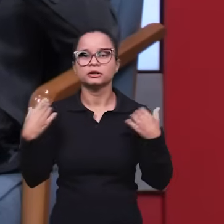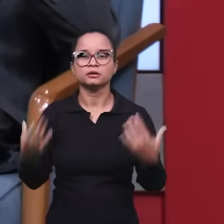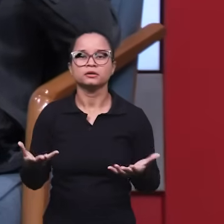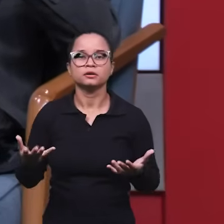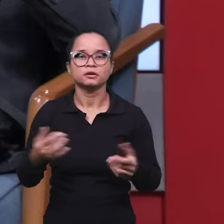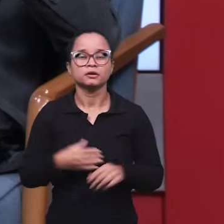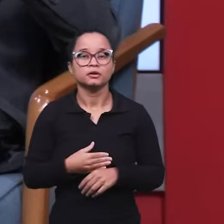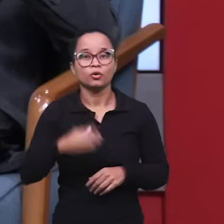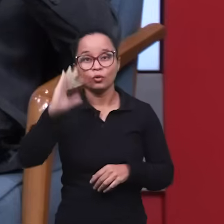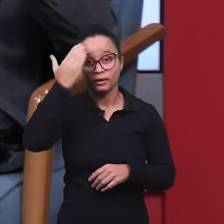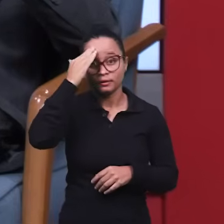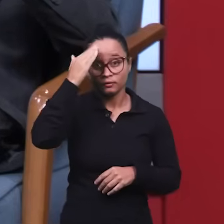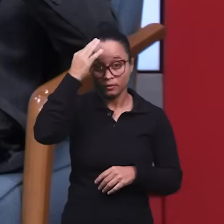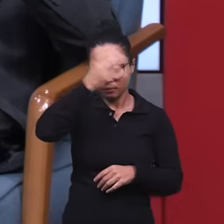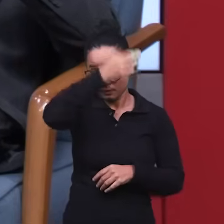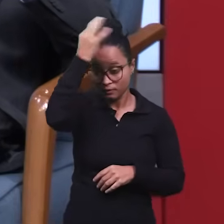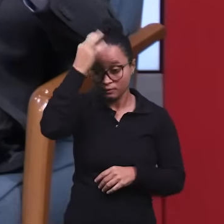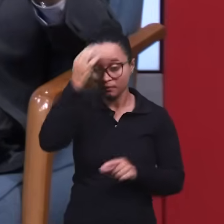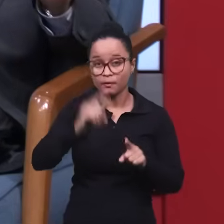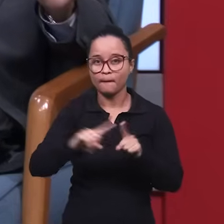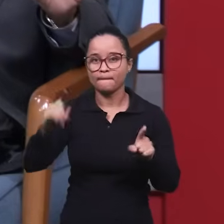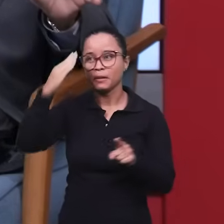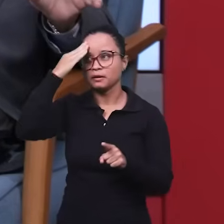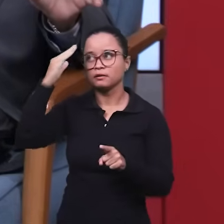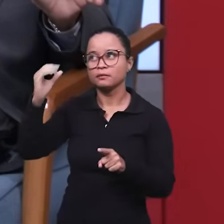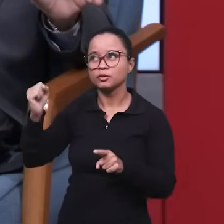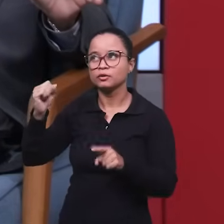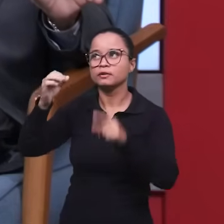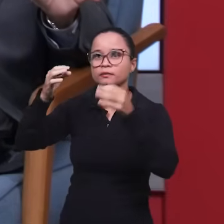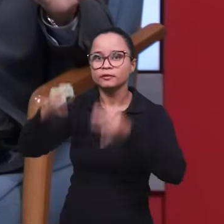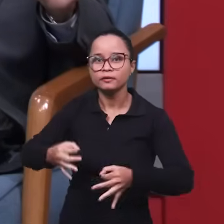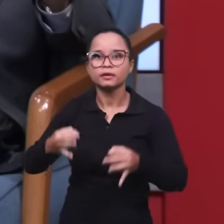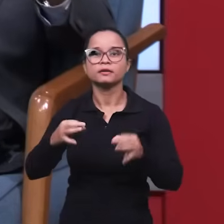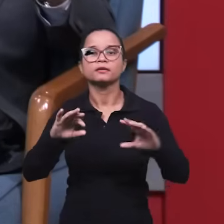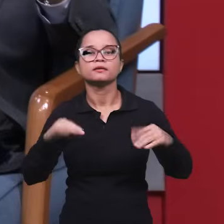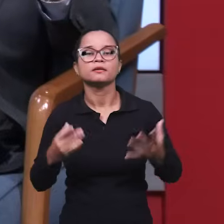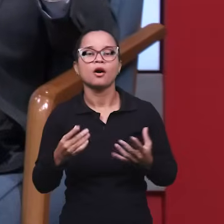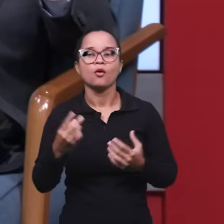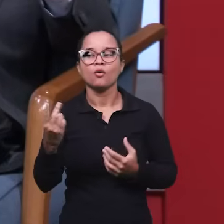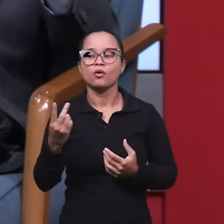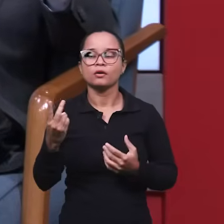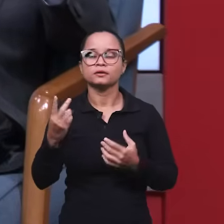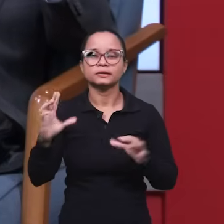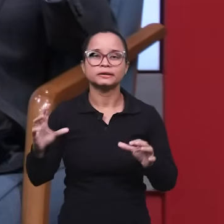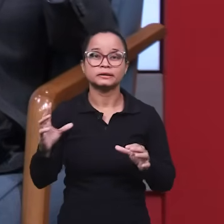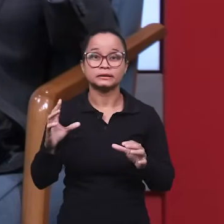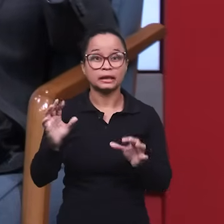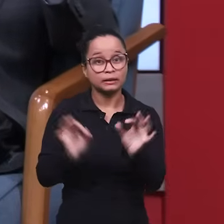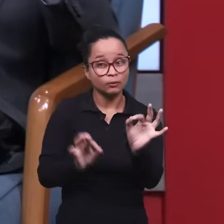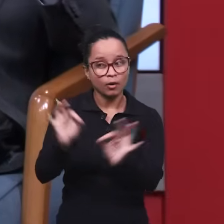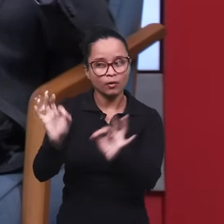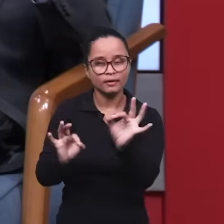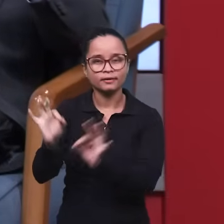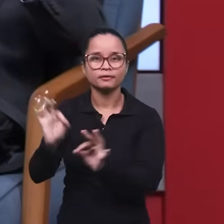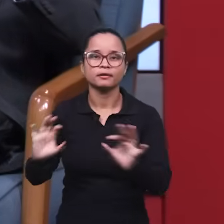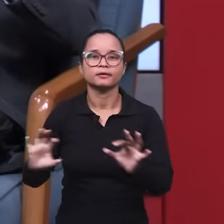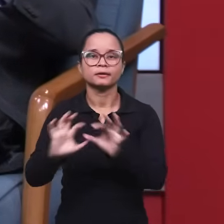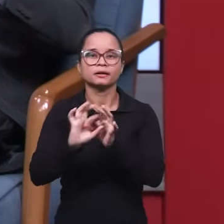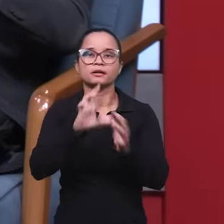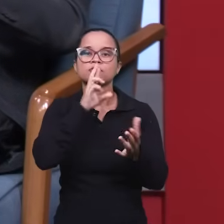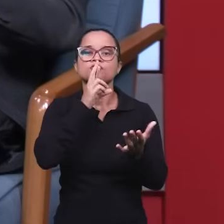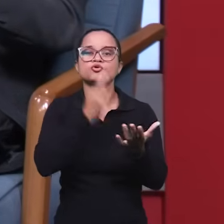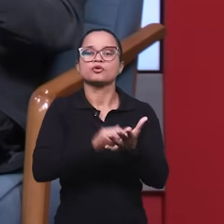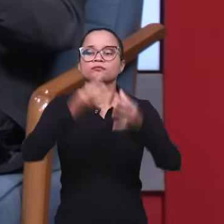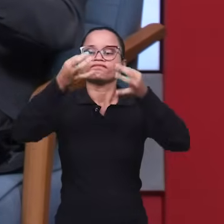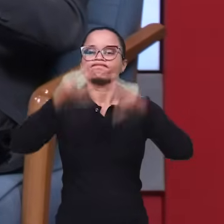o discernimento de espíritos foi perfeito, mas a sabedoria foi perfeita. Então, o que aconteceu? Os dons, dentro de uma disciplina,